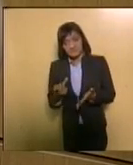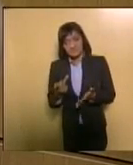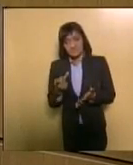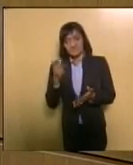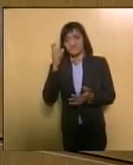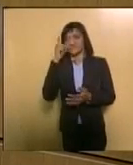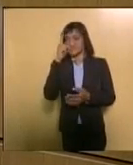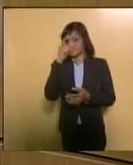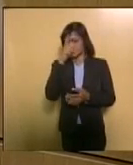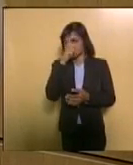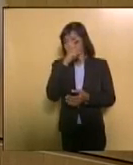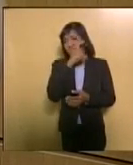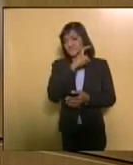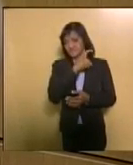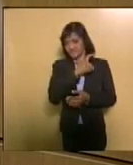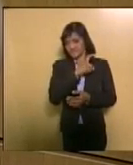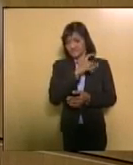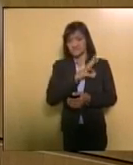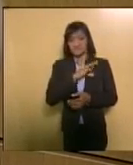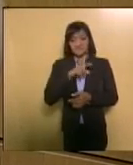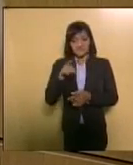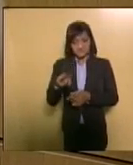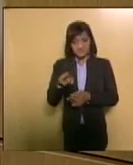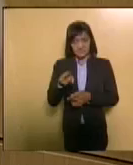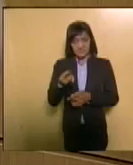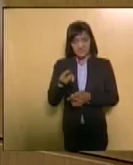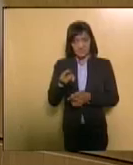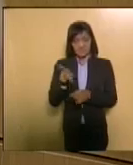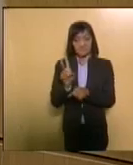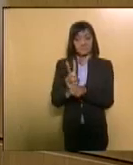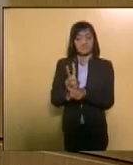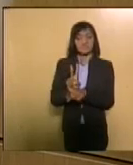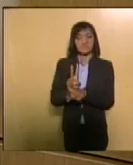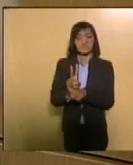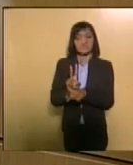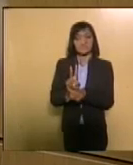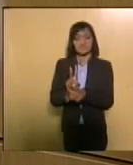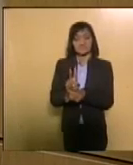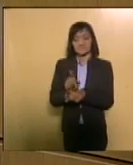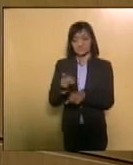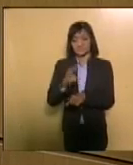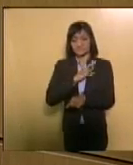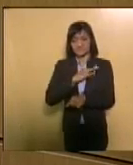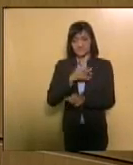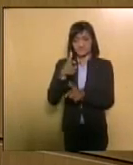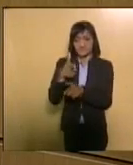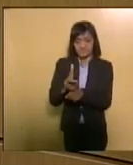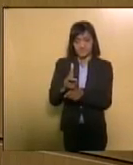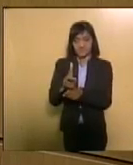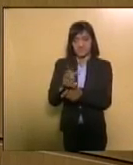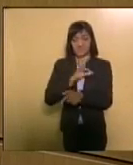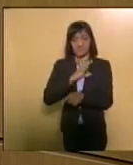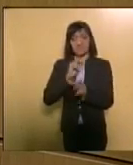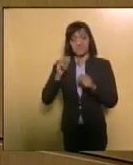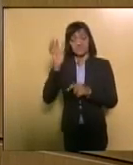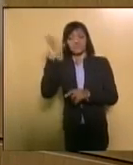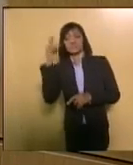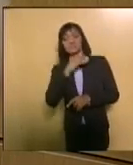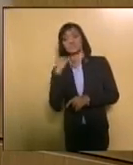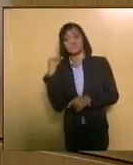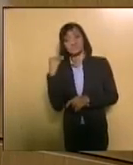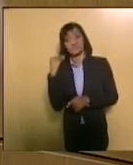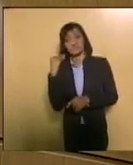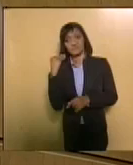difícil pro policial que tá na ponta porque é o policial é o policial que mata o policial que morre mas a gente tá